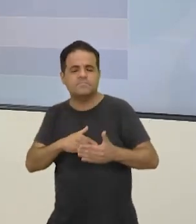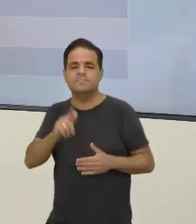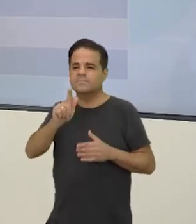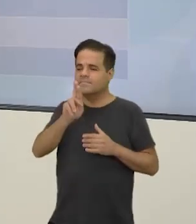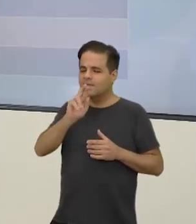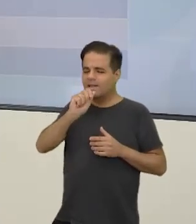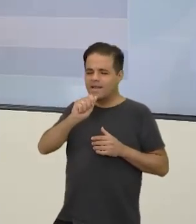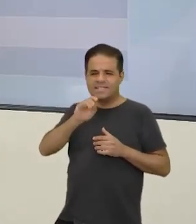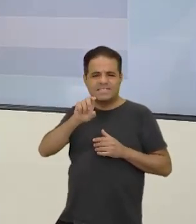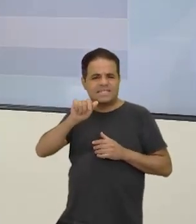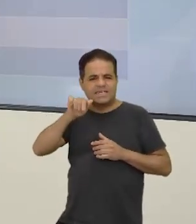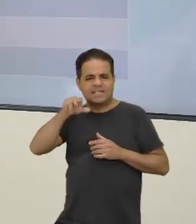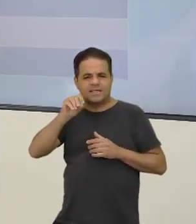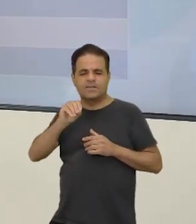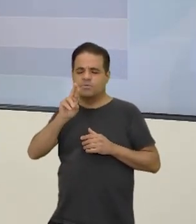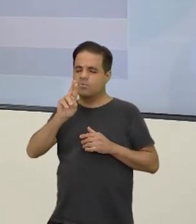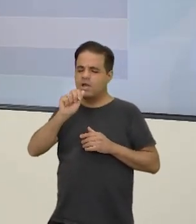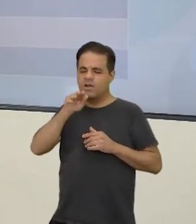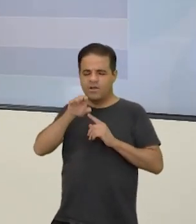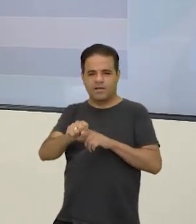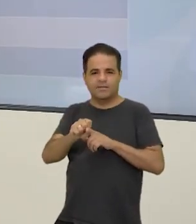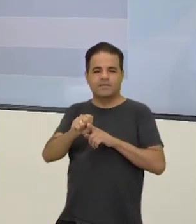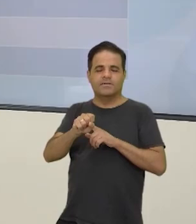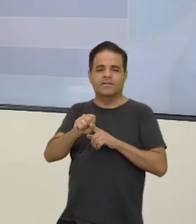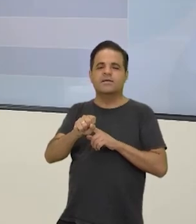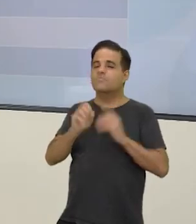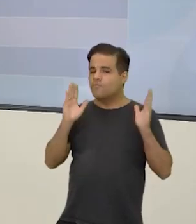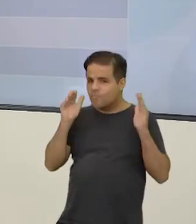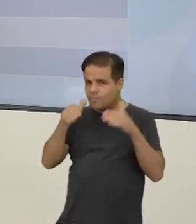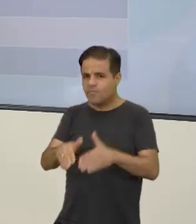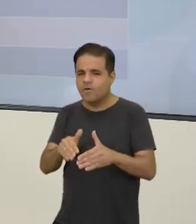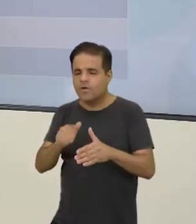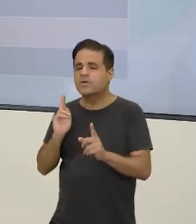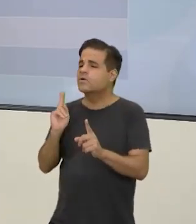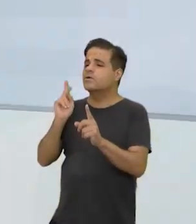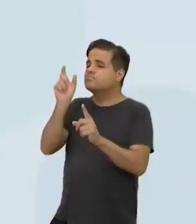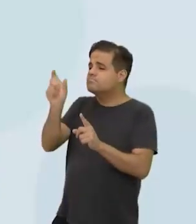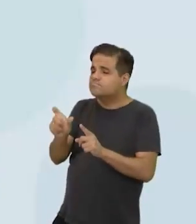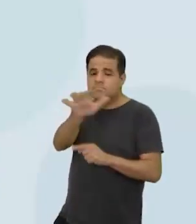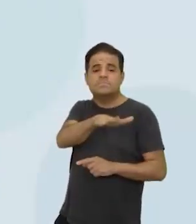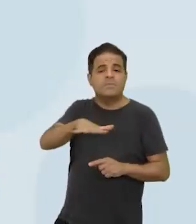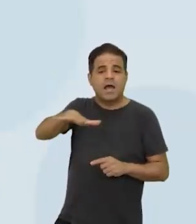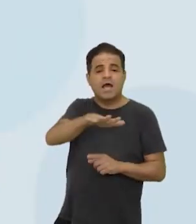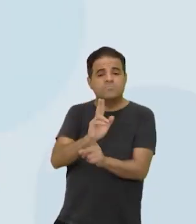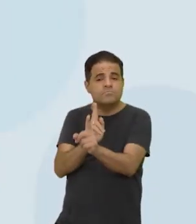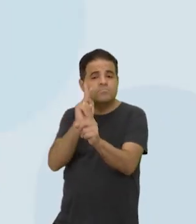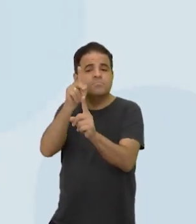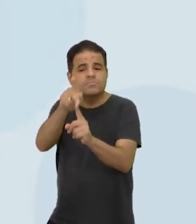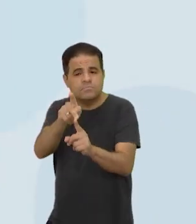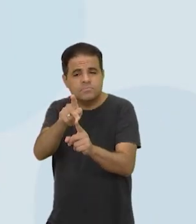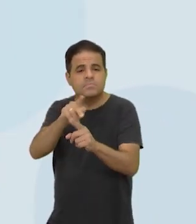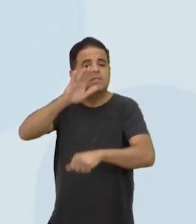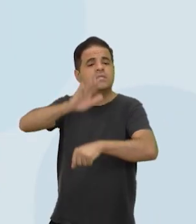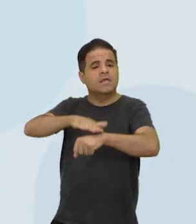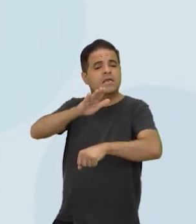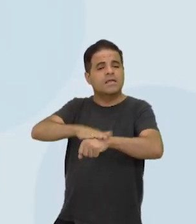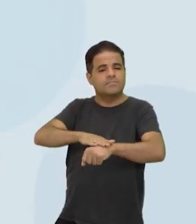Ramos, espetacular. Então, foquem no narrador. Falamos de quem? Espaço, personagens, narrador.